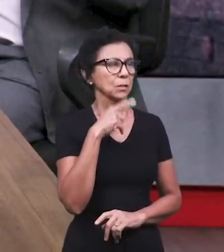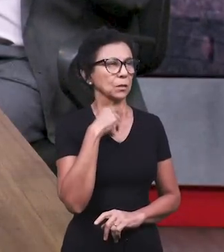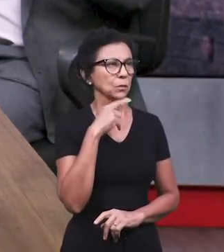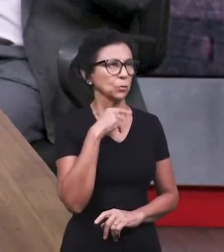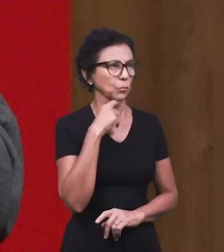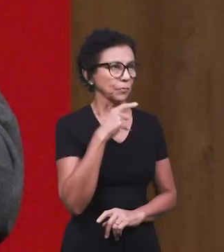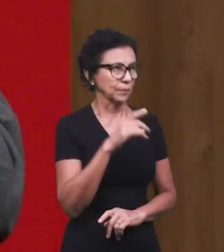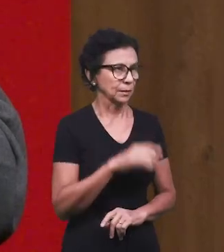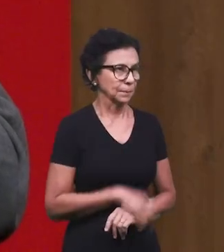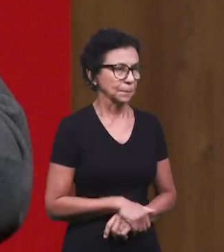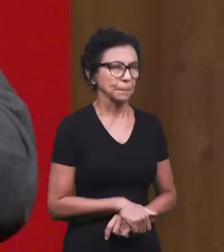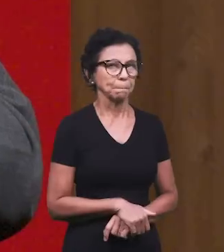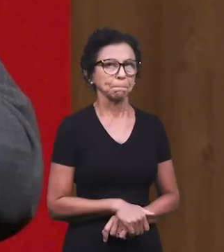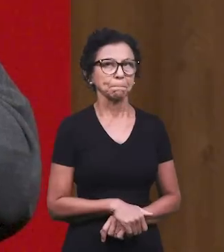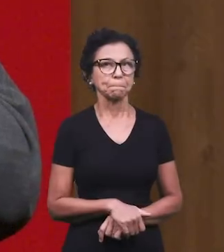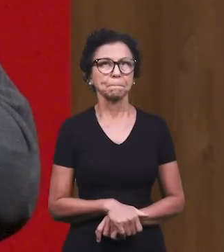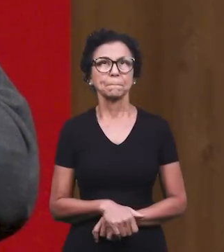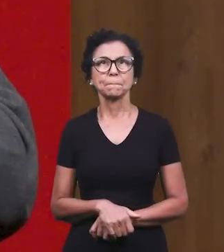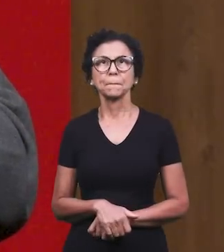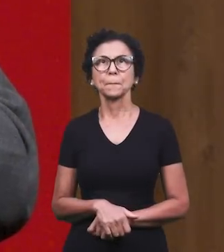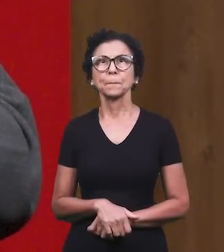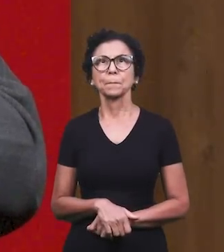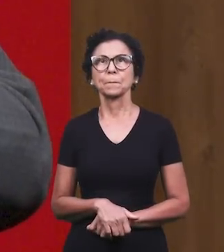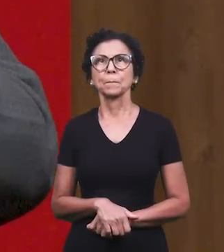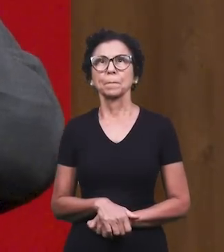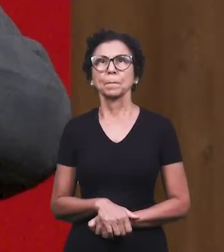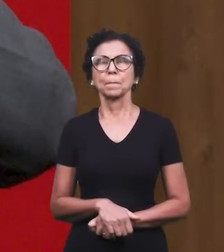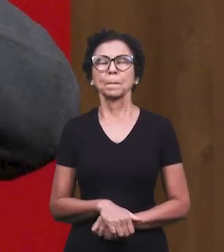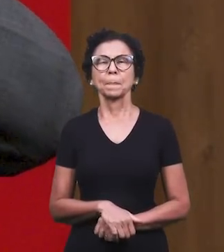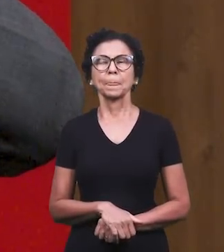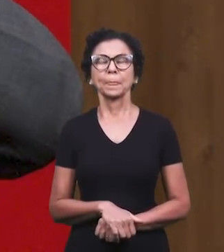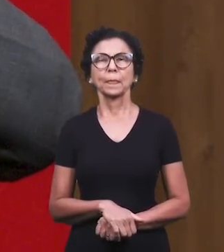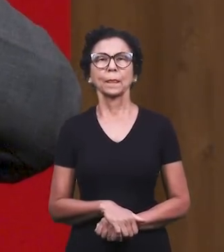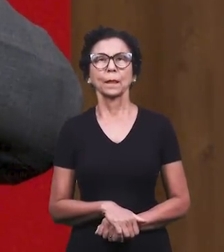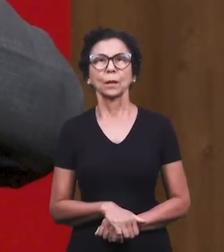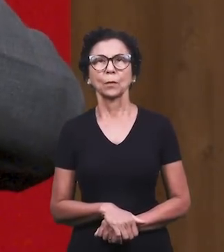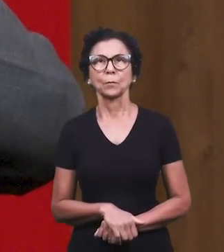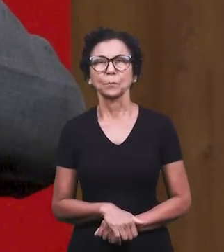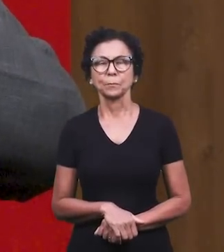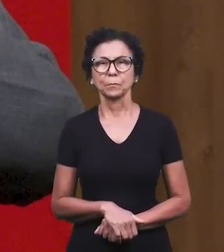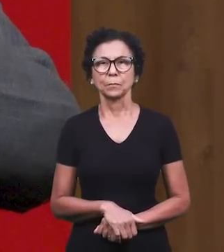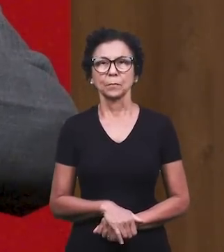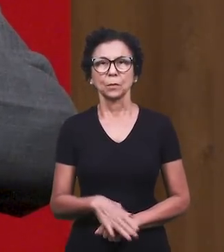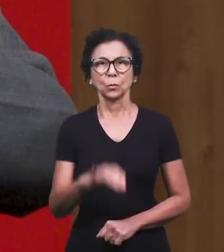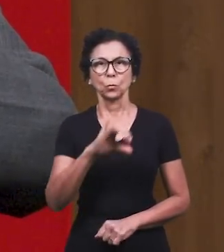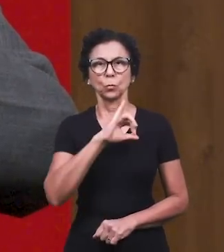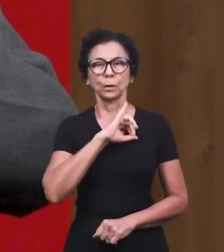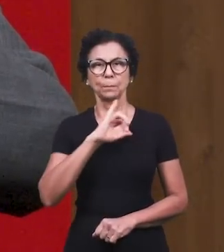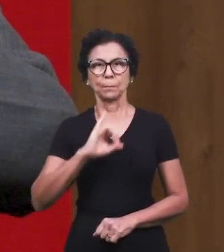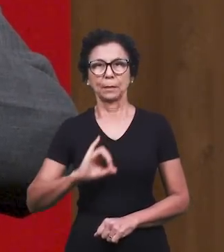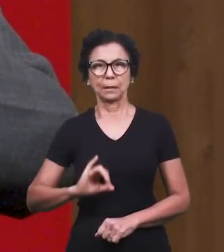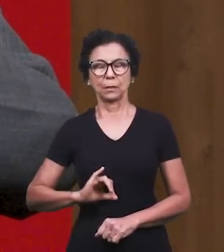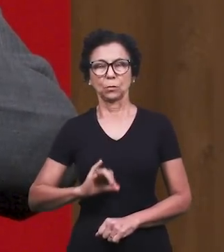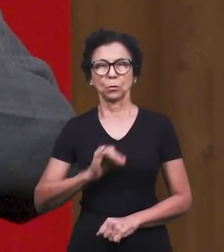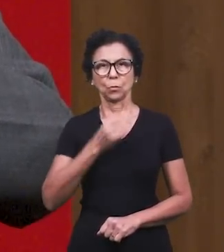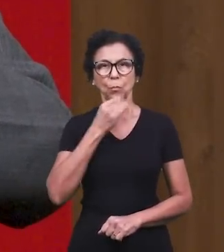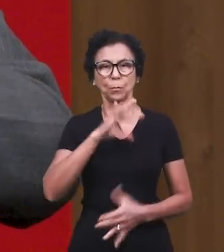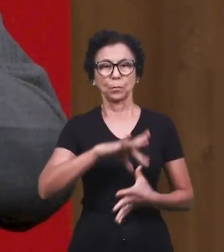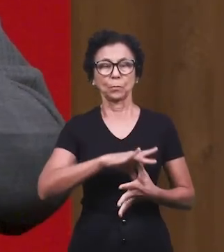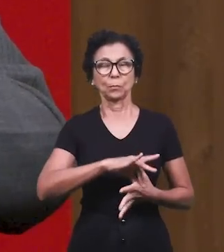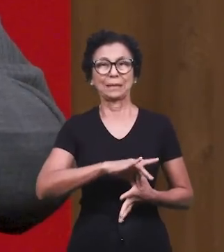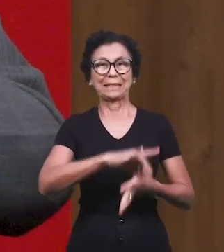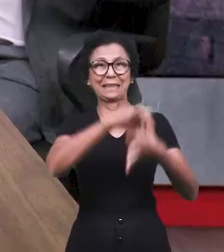que surge. Então, vamos dizer assim, o líder supremo era o imperador. Porque o Herodes